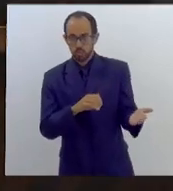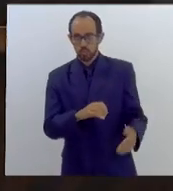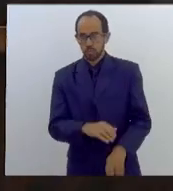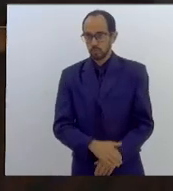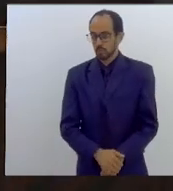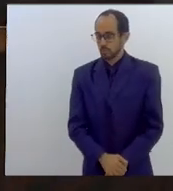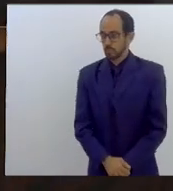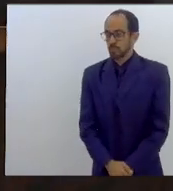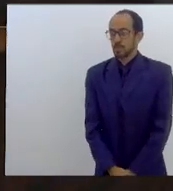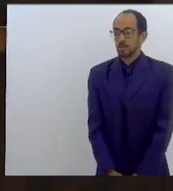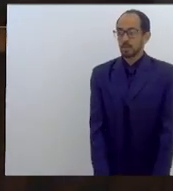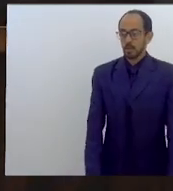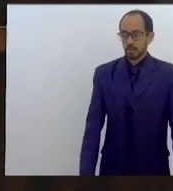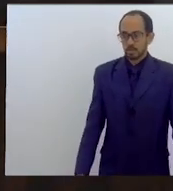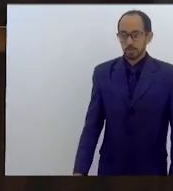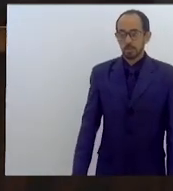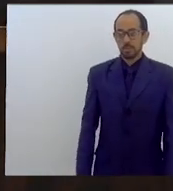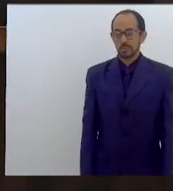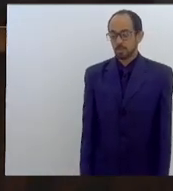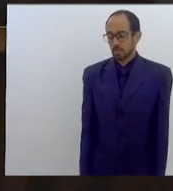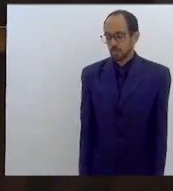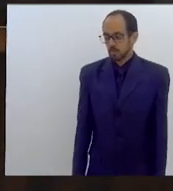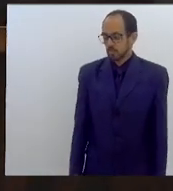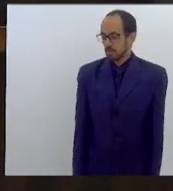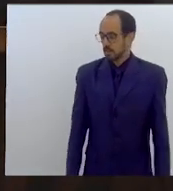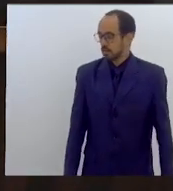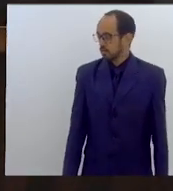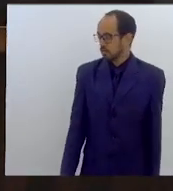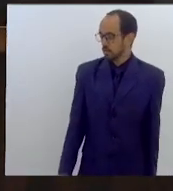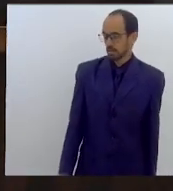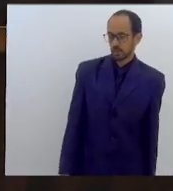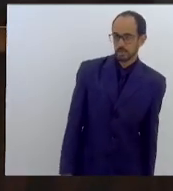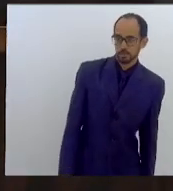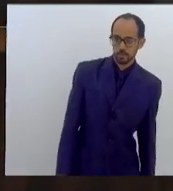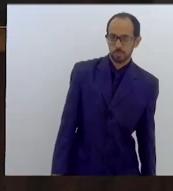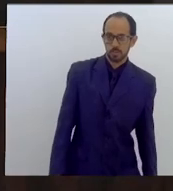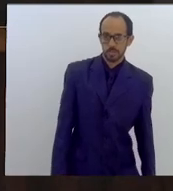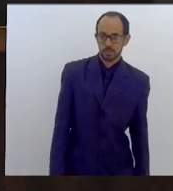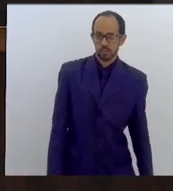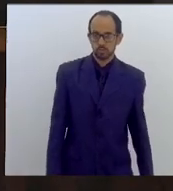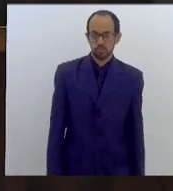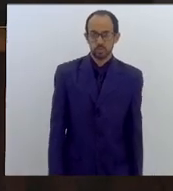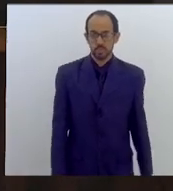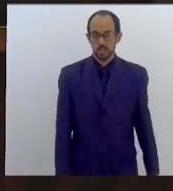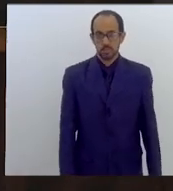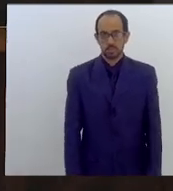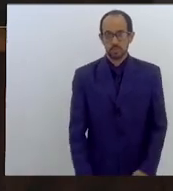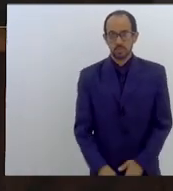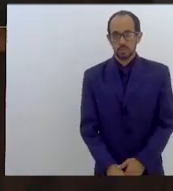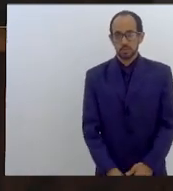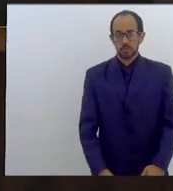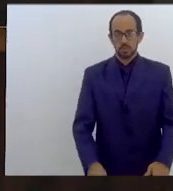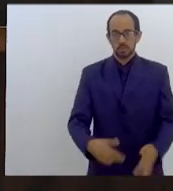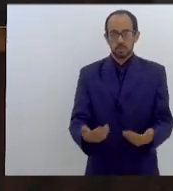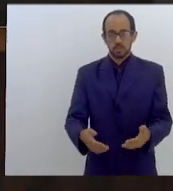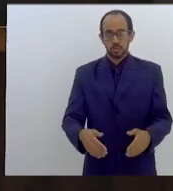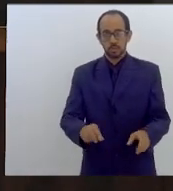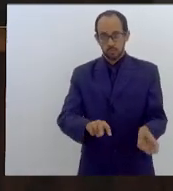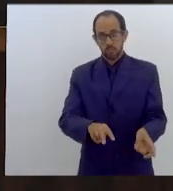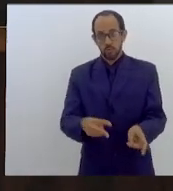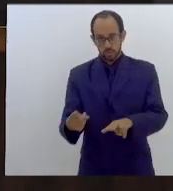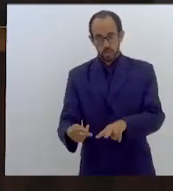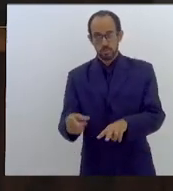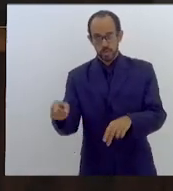Calma, Chico. Calma, Chico. Calma, Chico. Então, eu vou encaminhar com a autorização do plenário